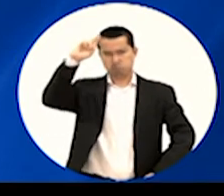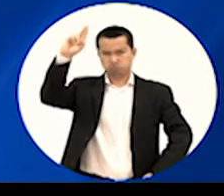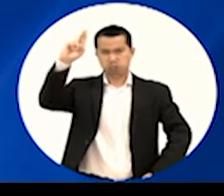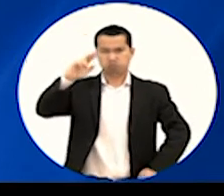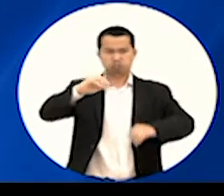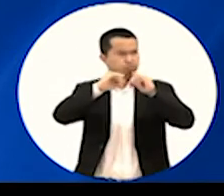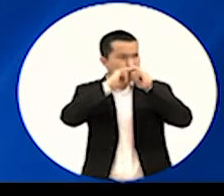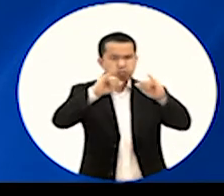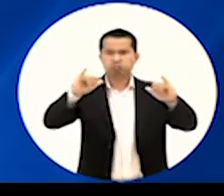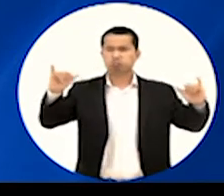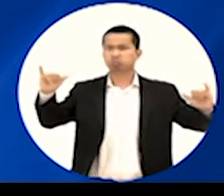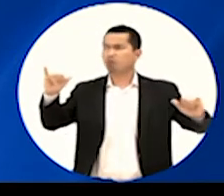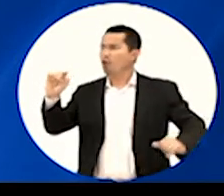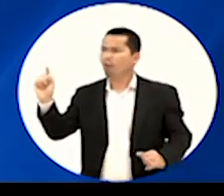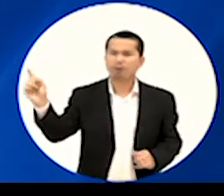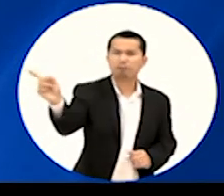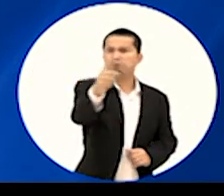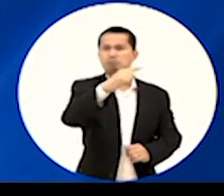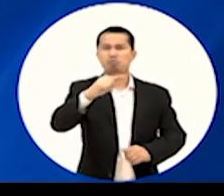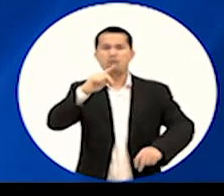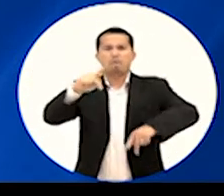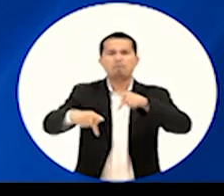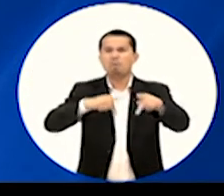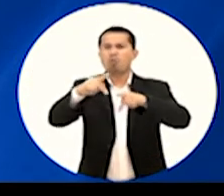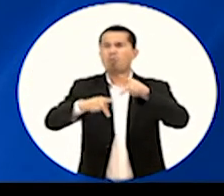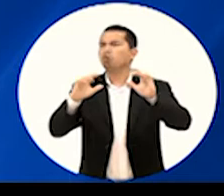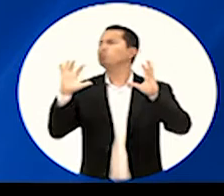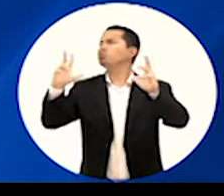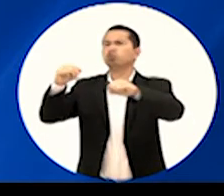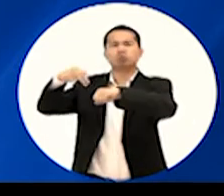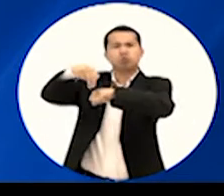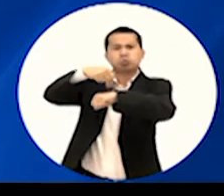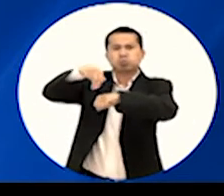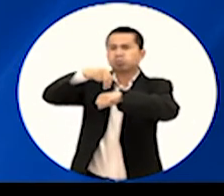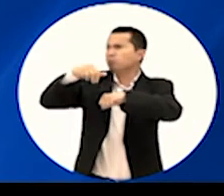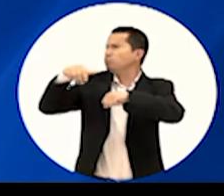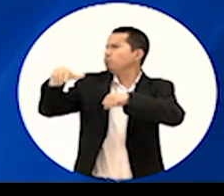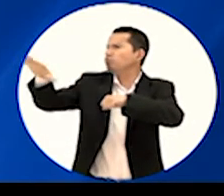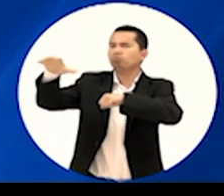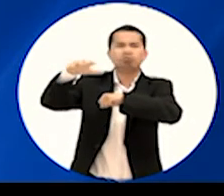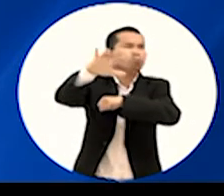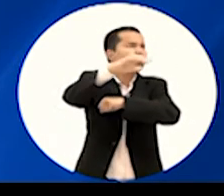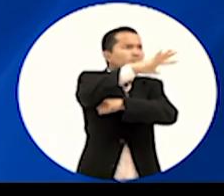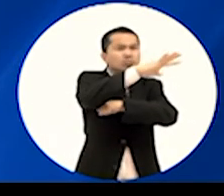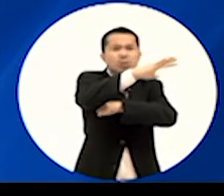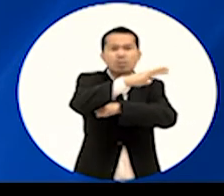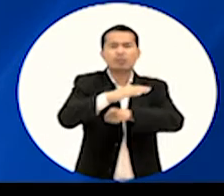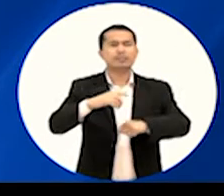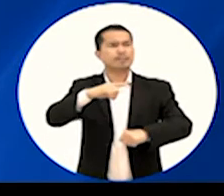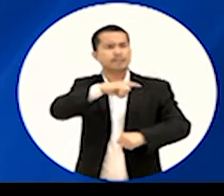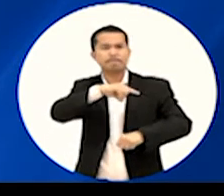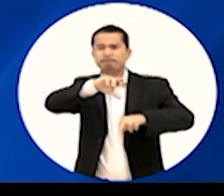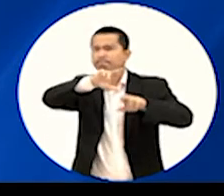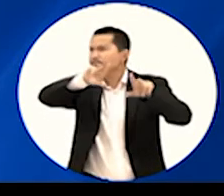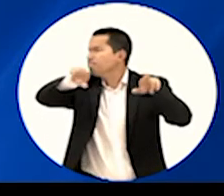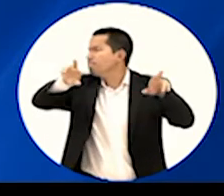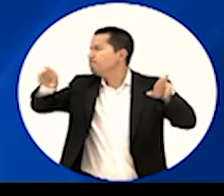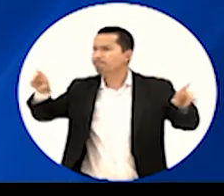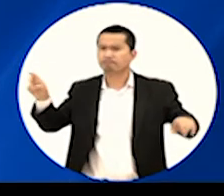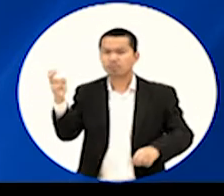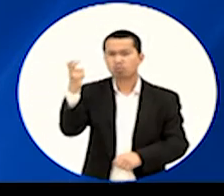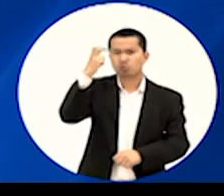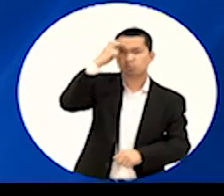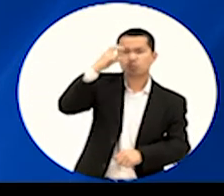alta: povos de todas as nações, raças e línguas, quando ouvirem o som das trombetas,